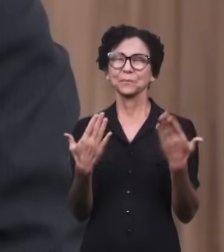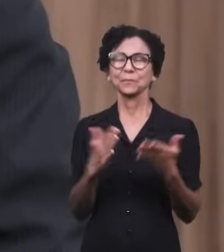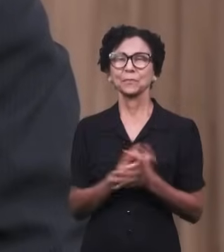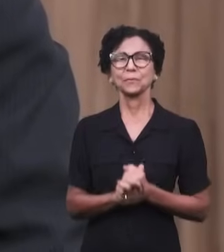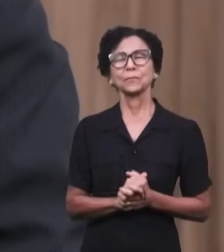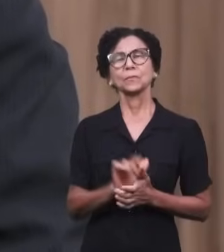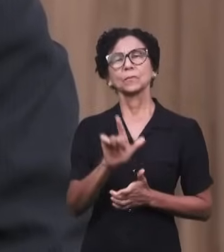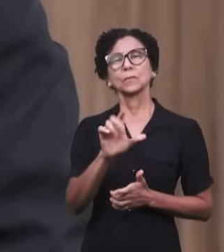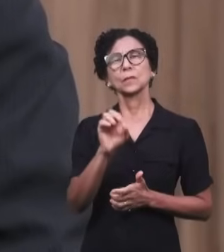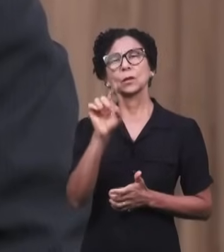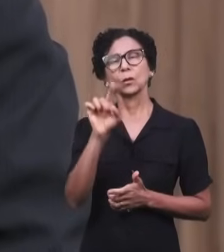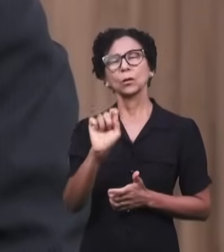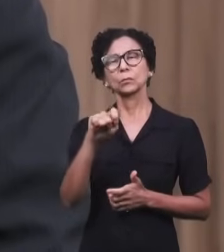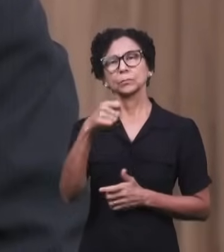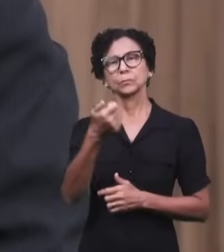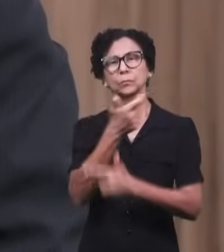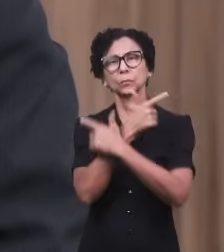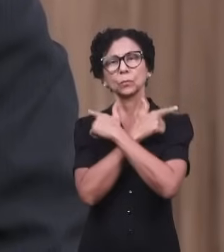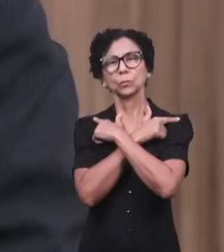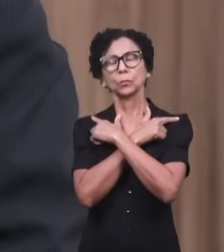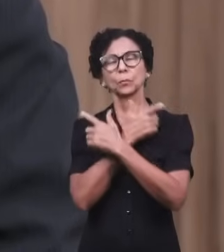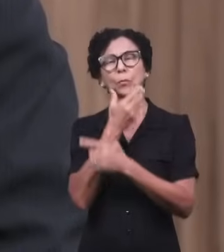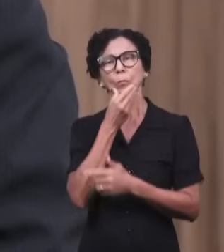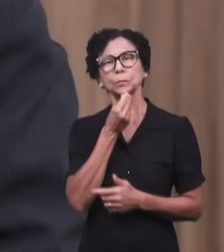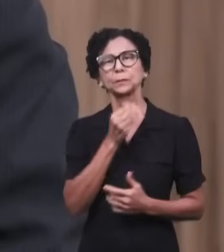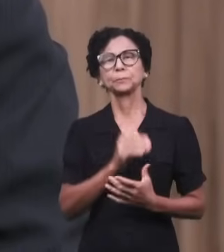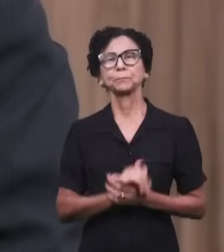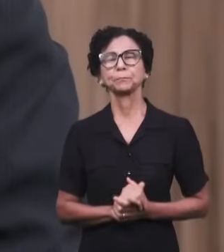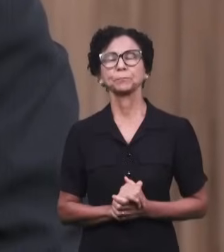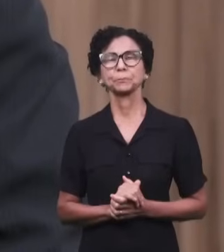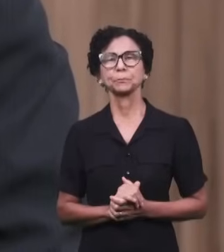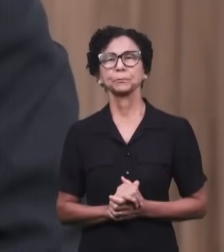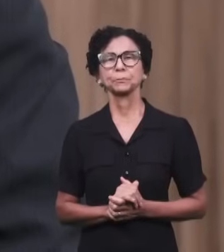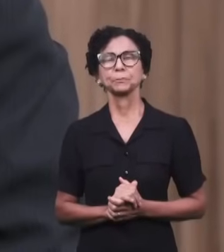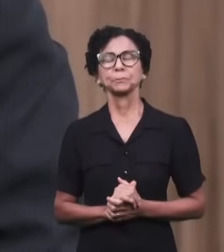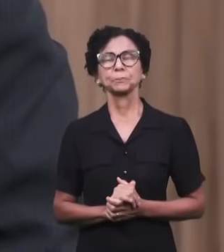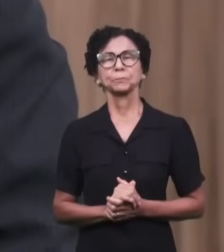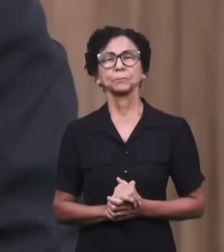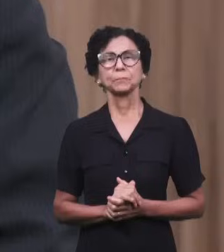Ló. E eu acho que